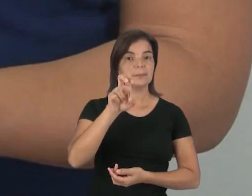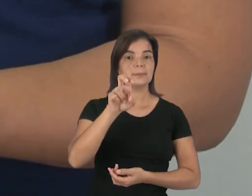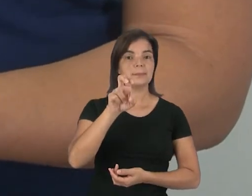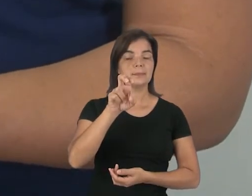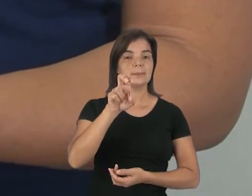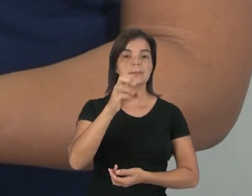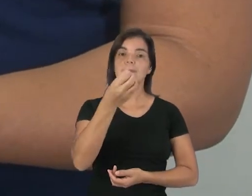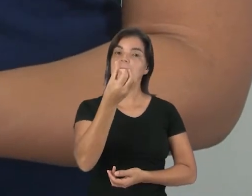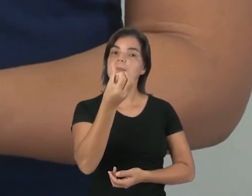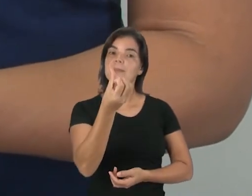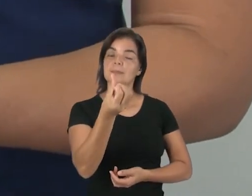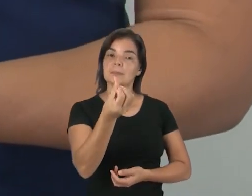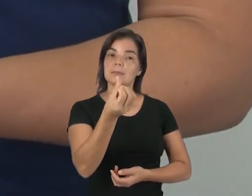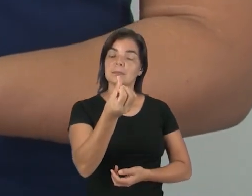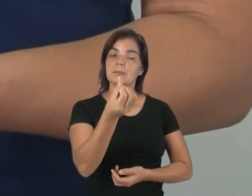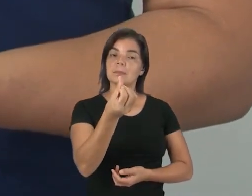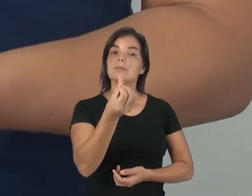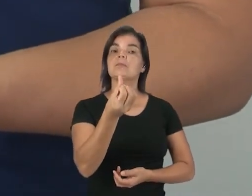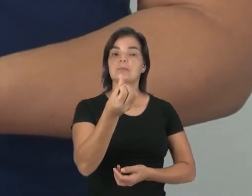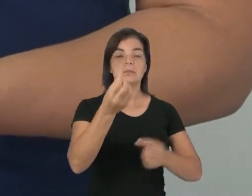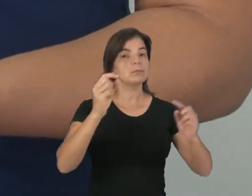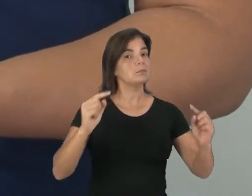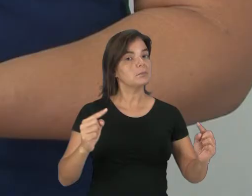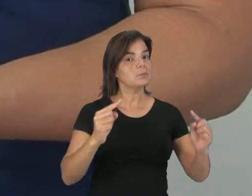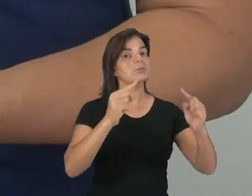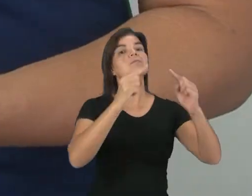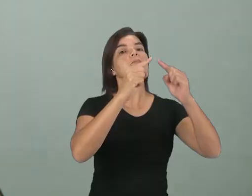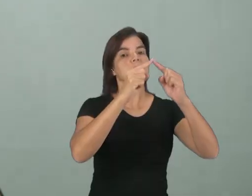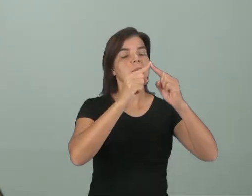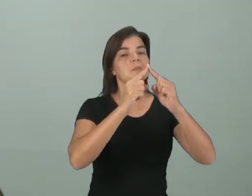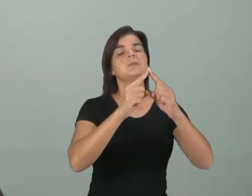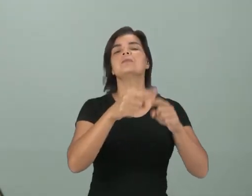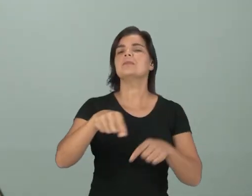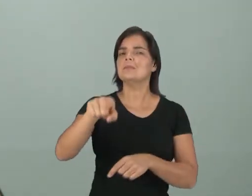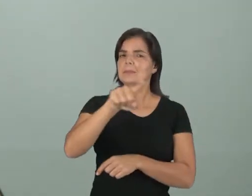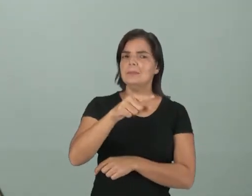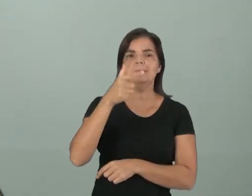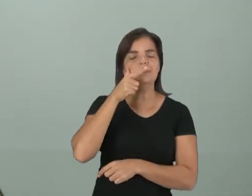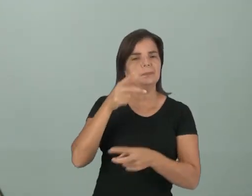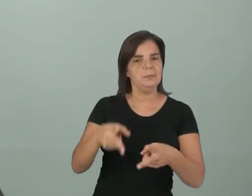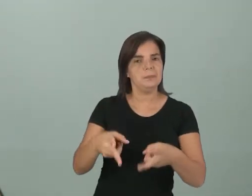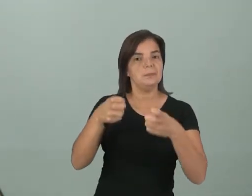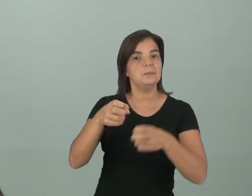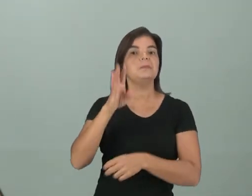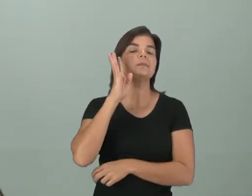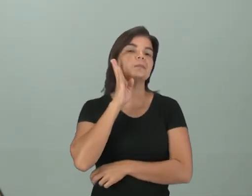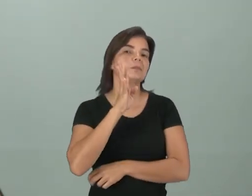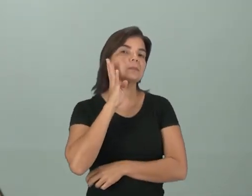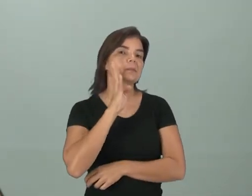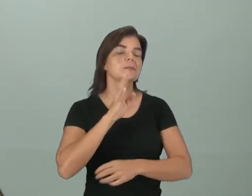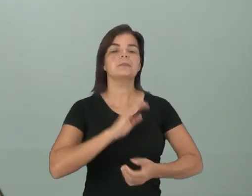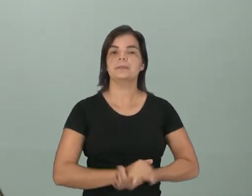5, 6 vértices. Que interessante! Vocês conseguiram perceber algo legal?